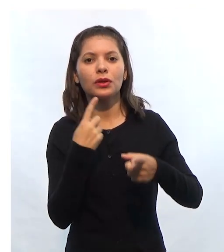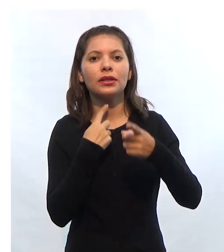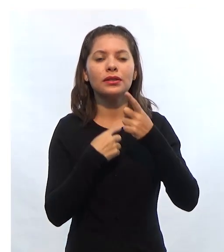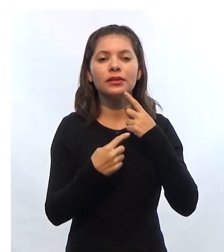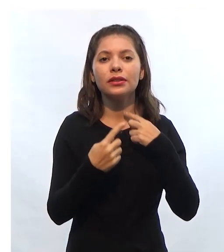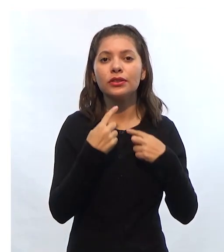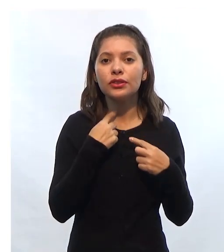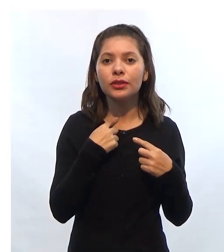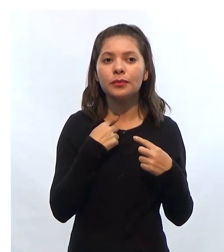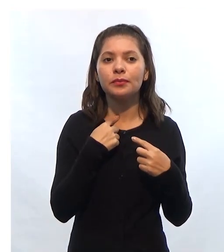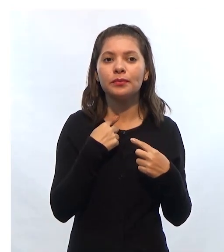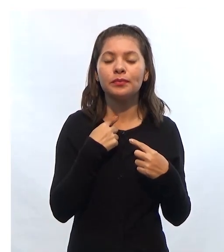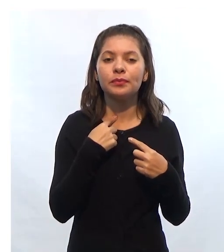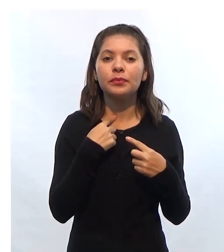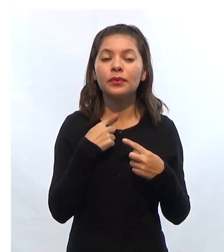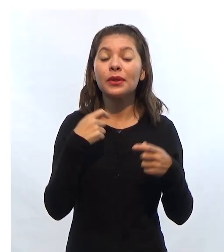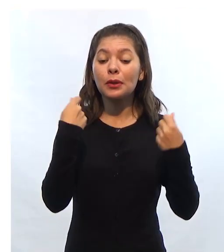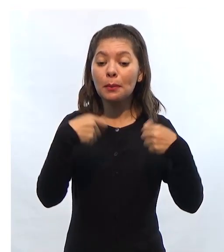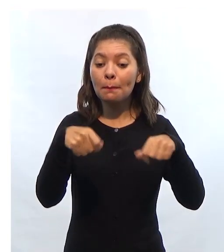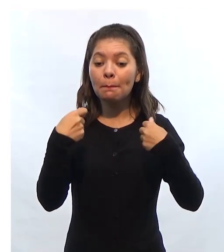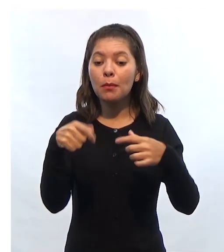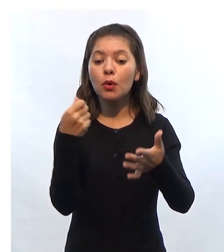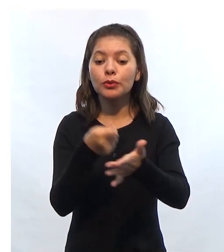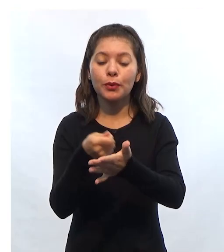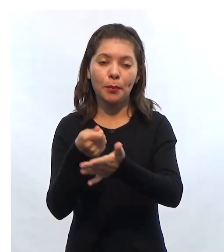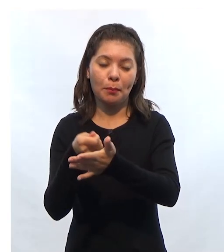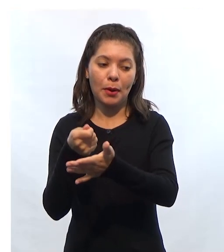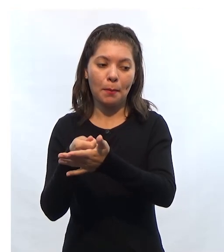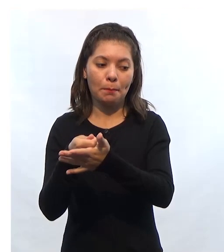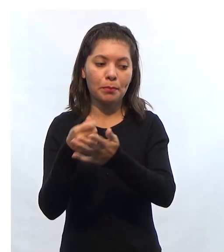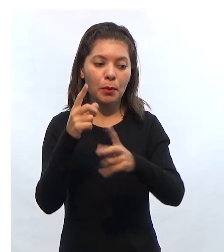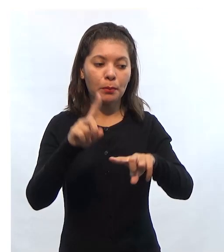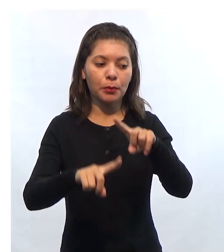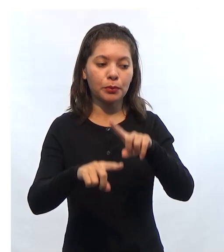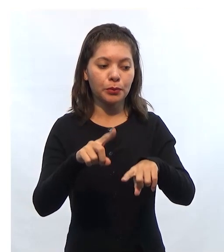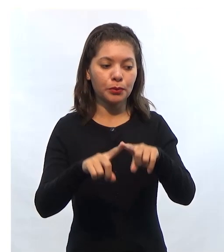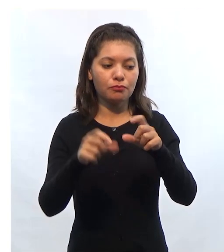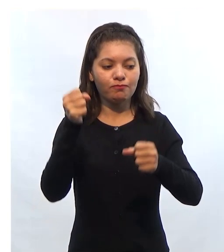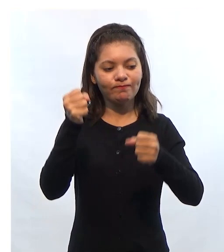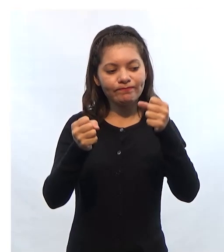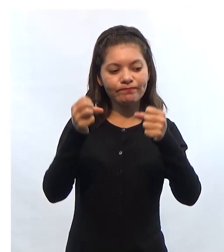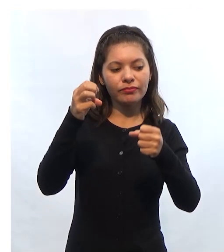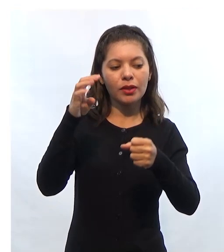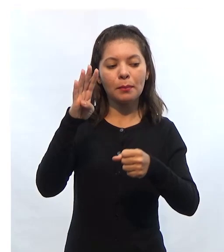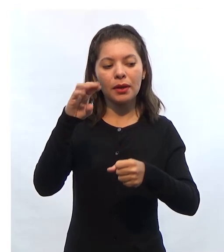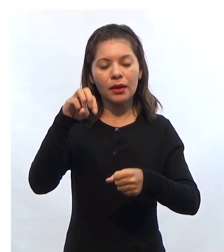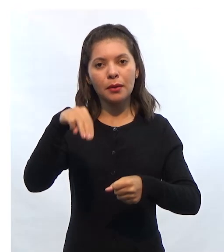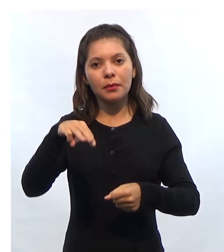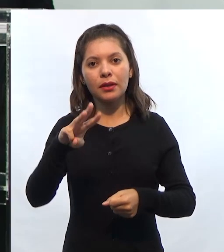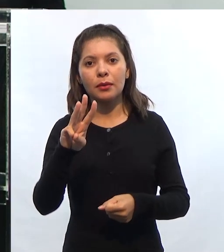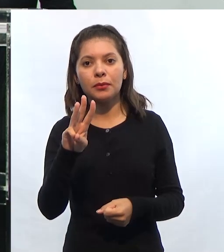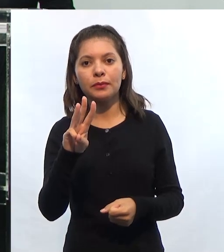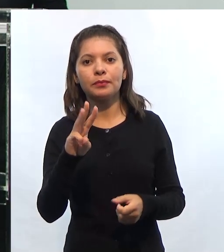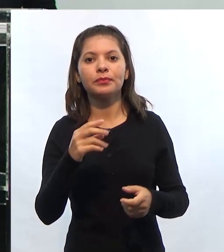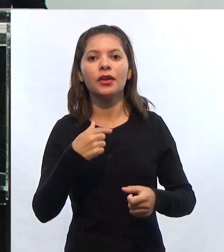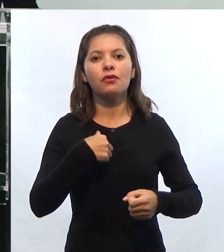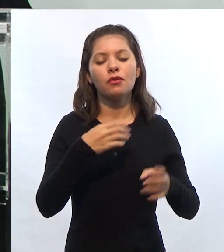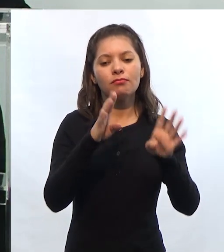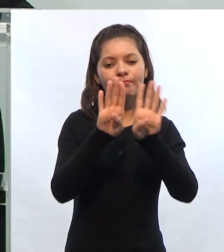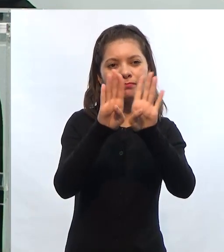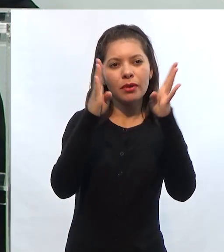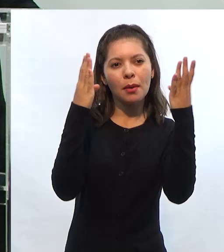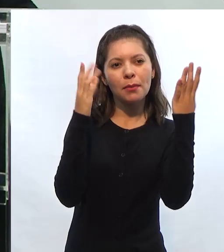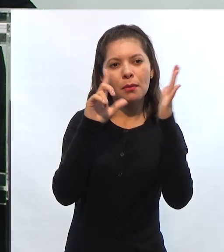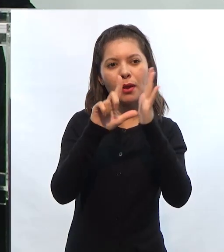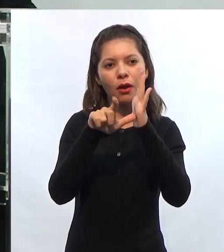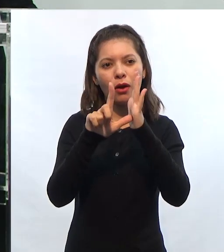deseja e tem condições de comprar esse produto. Isso significa o seguinte, eu vou